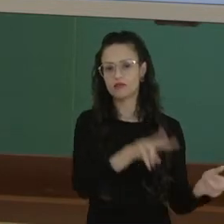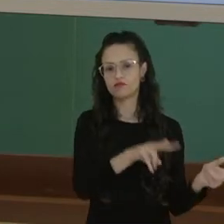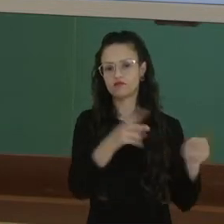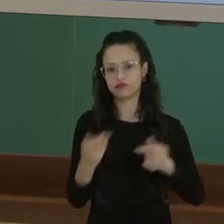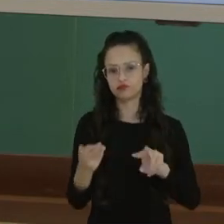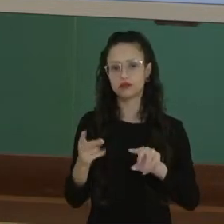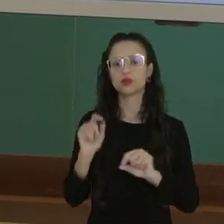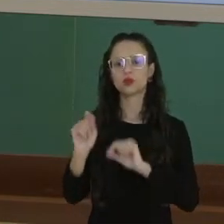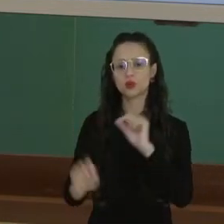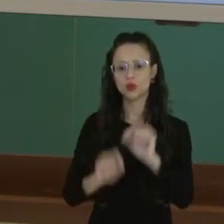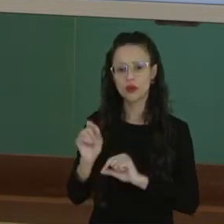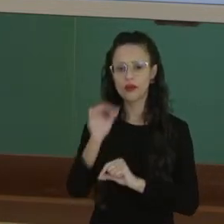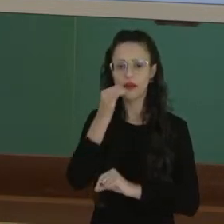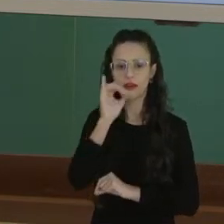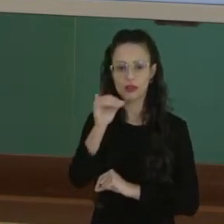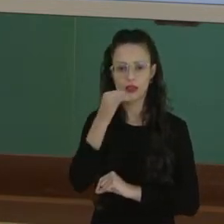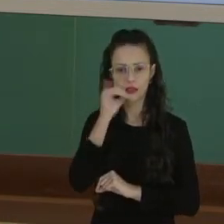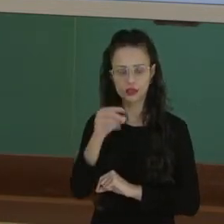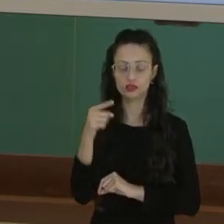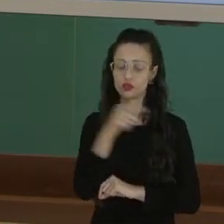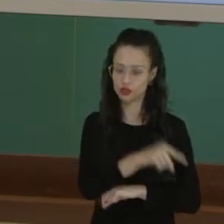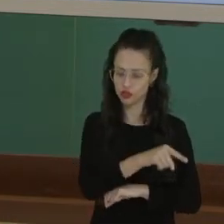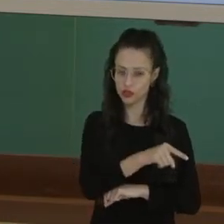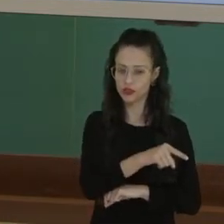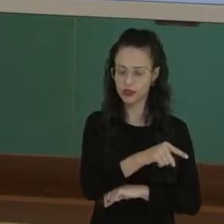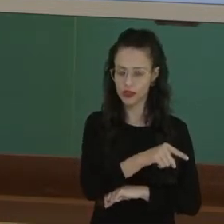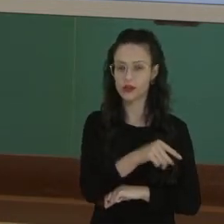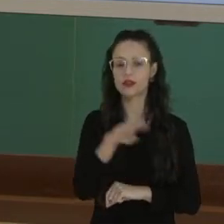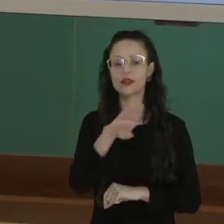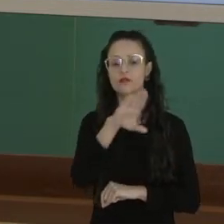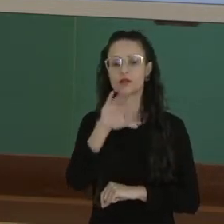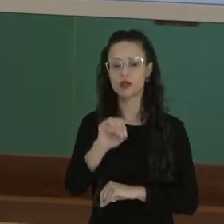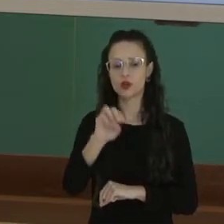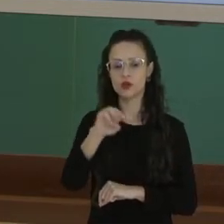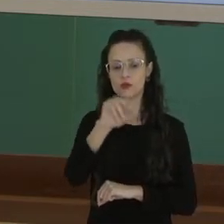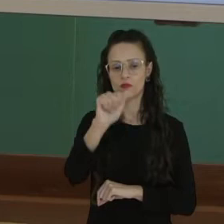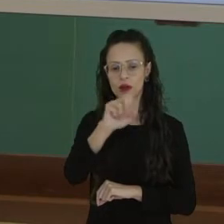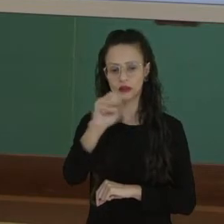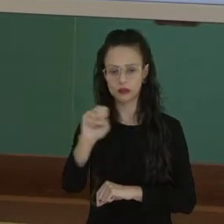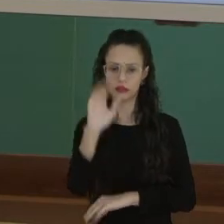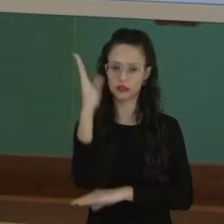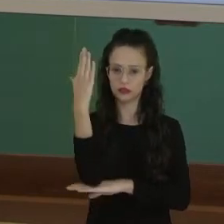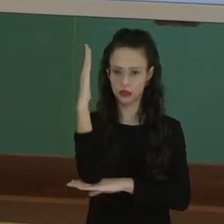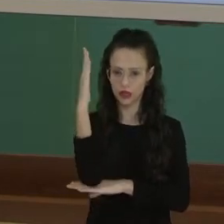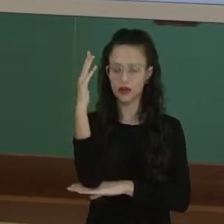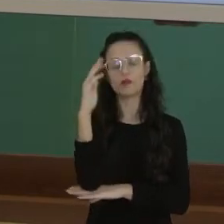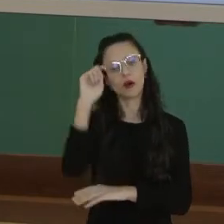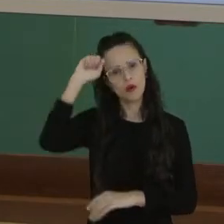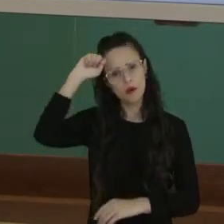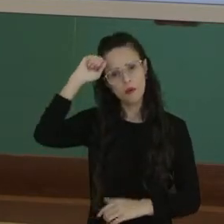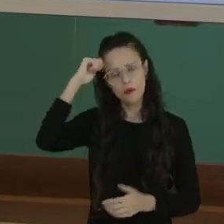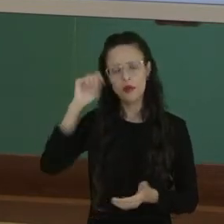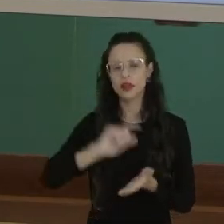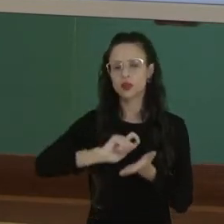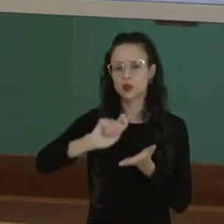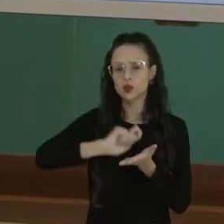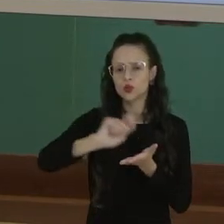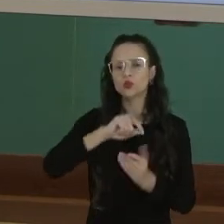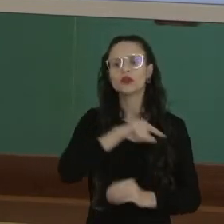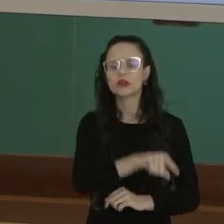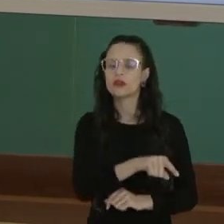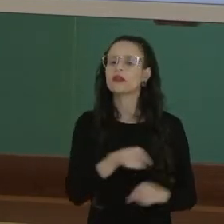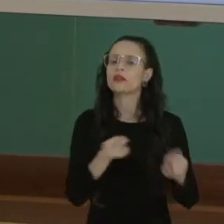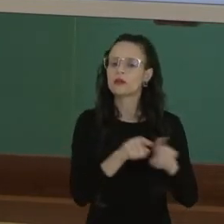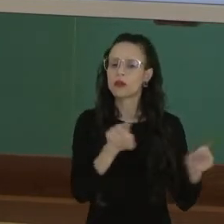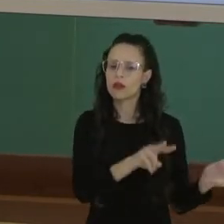transformando aquela energia, né, da biomassa, no caso da madeira, do carvão mineral, né, que seria uma energia de combustível fóssil,